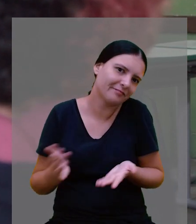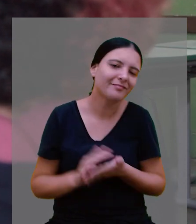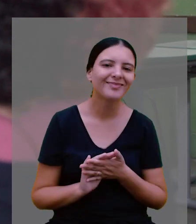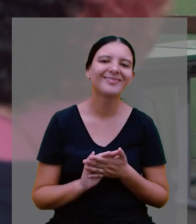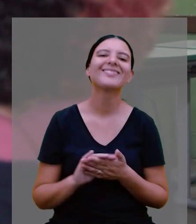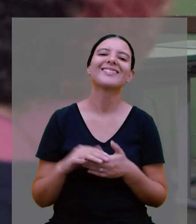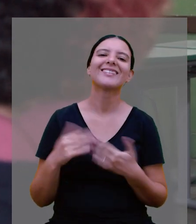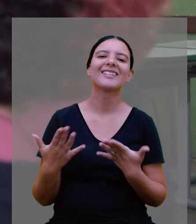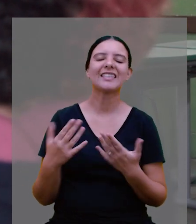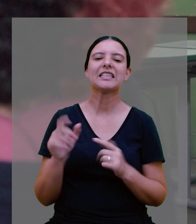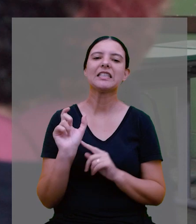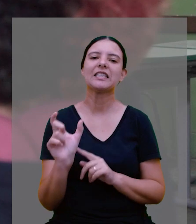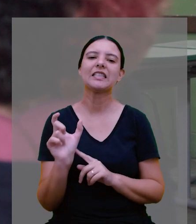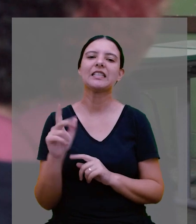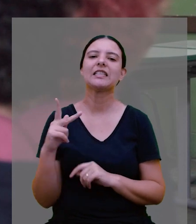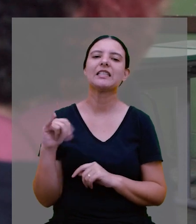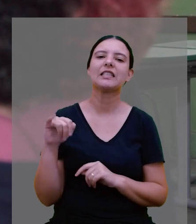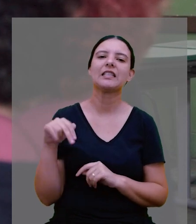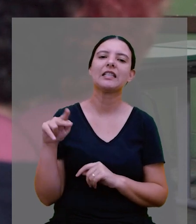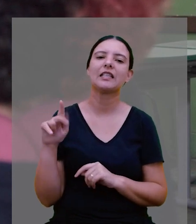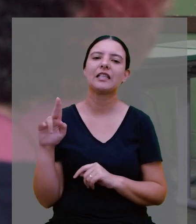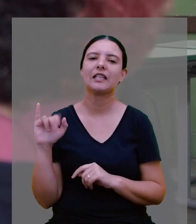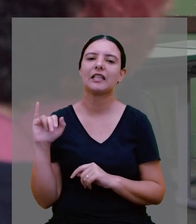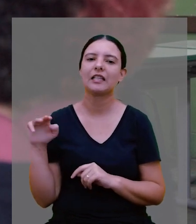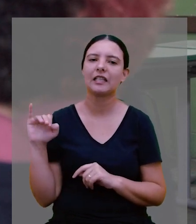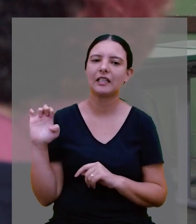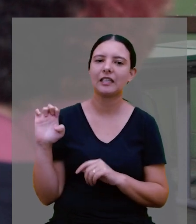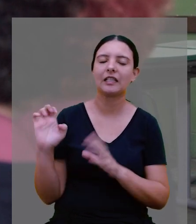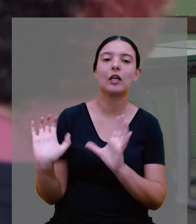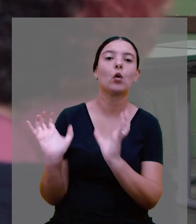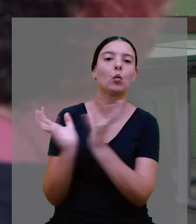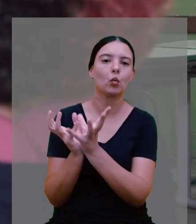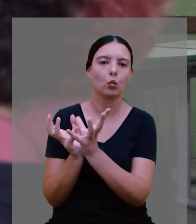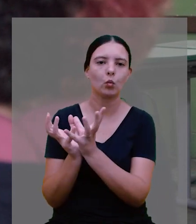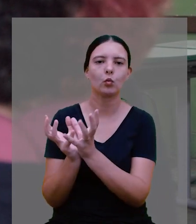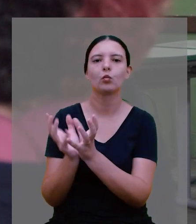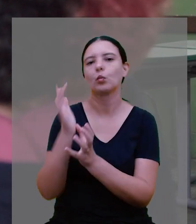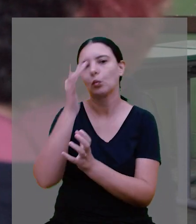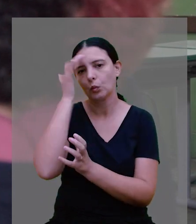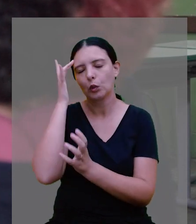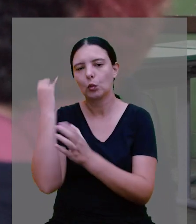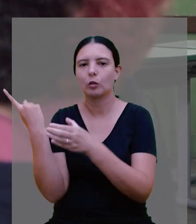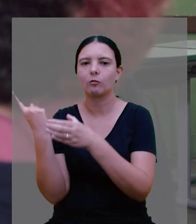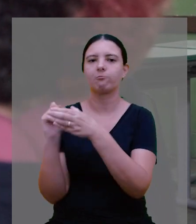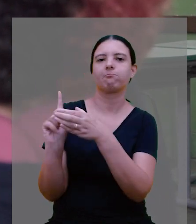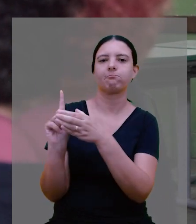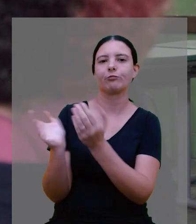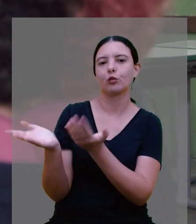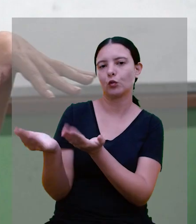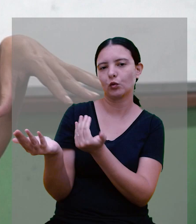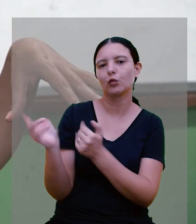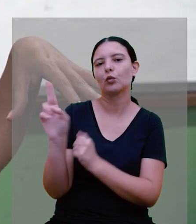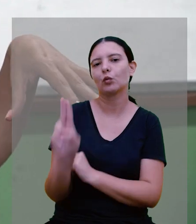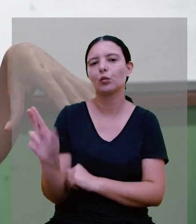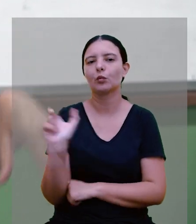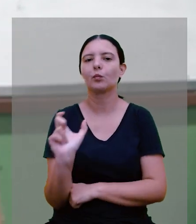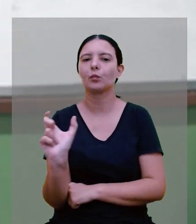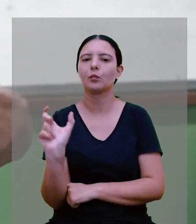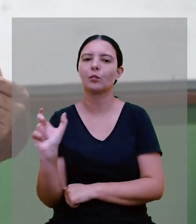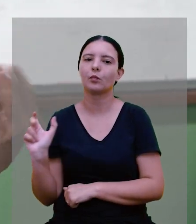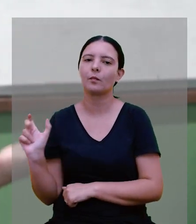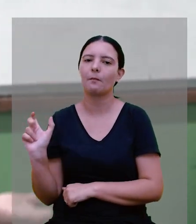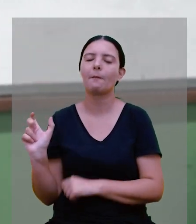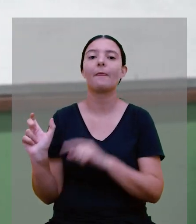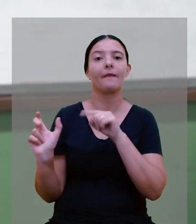palavra pick-me, ela cria um grupo, ela cria um pertencimento. Vocês que usam essa palavra